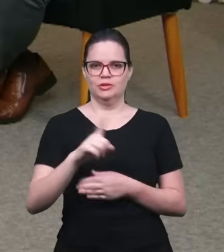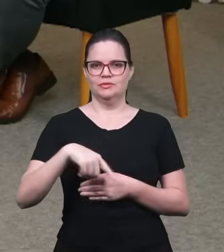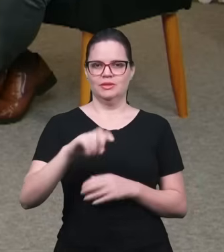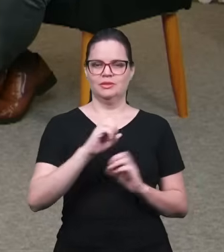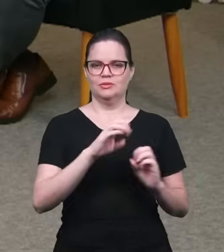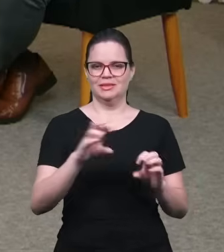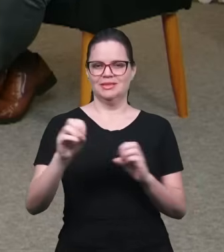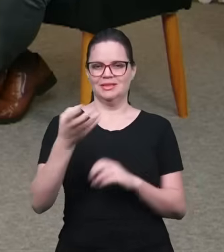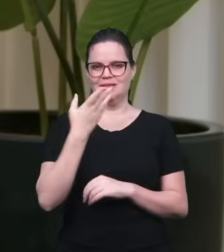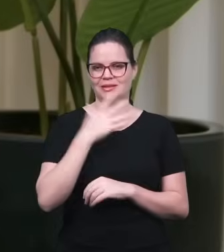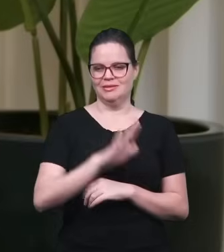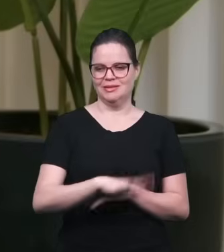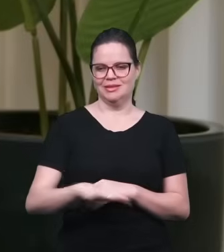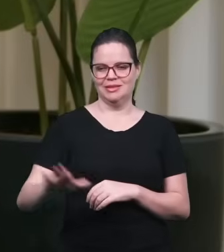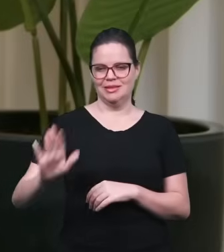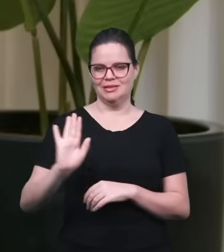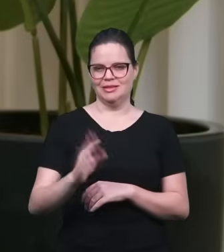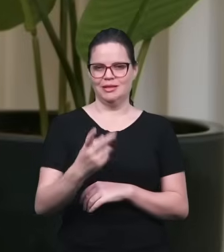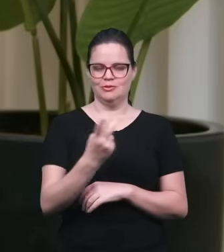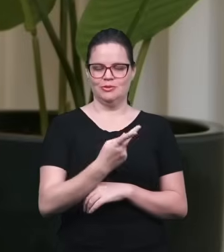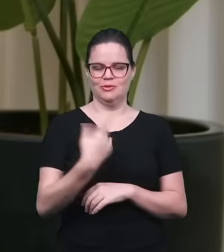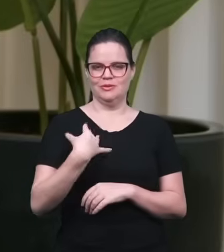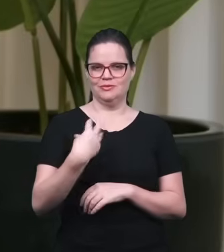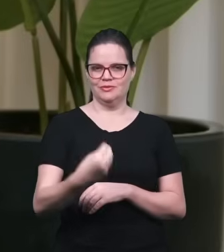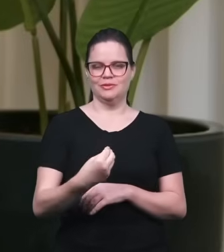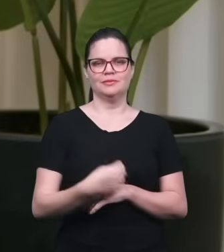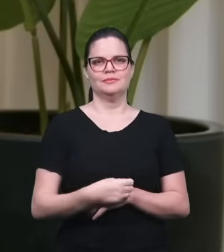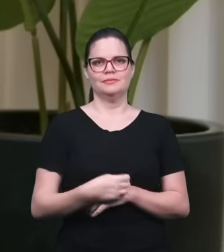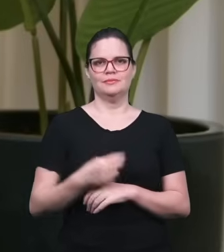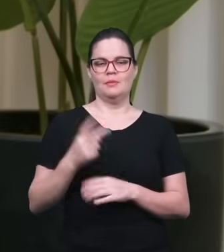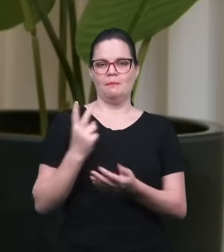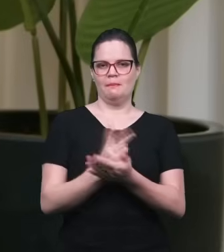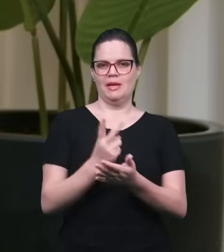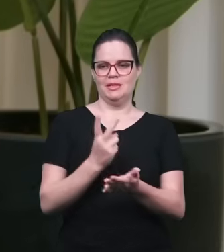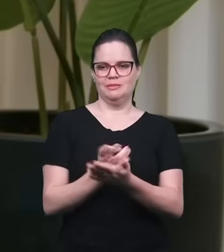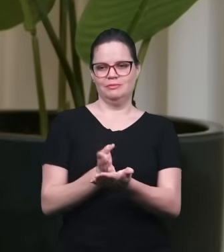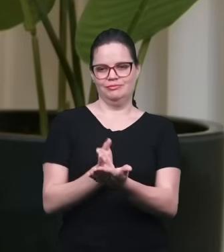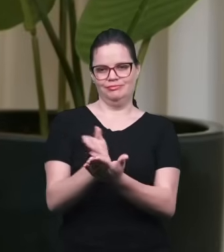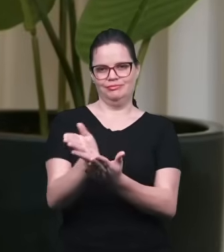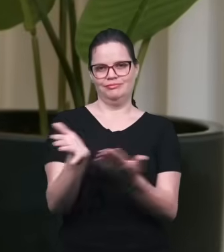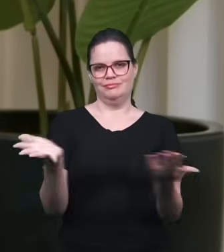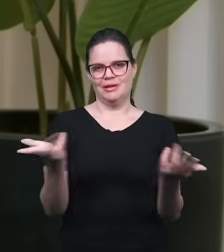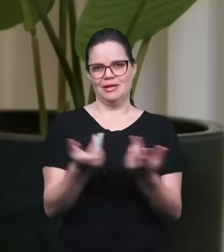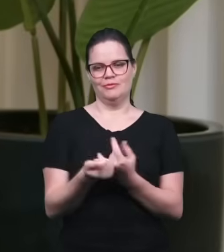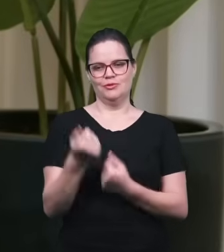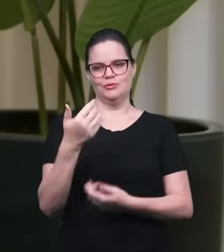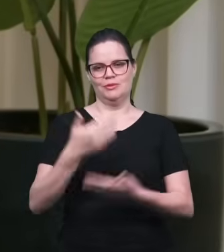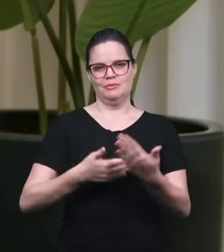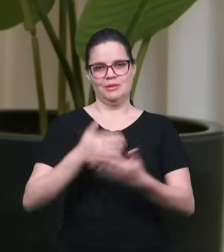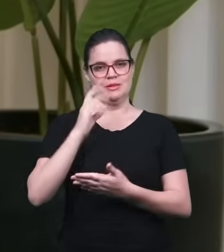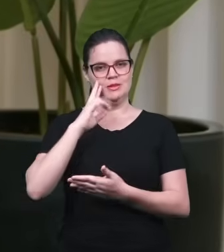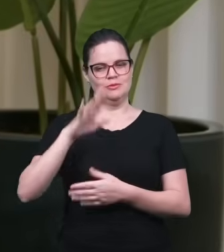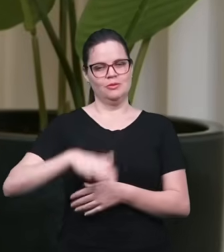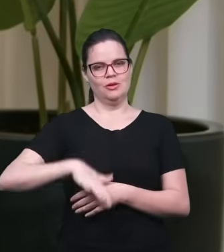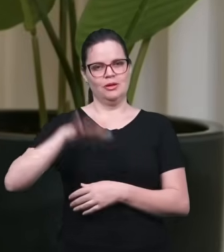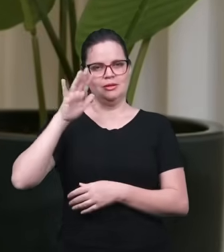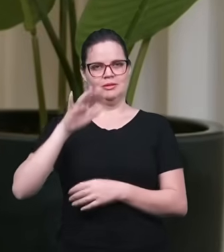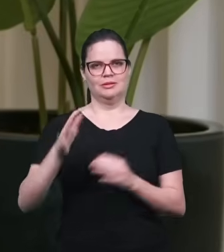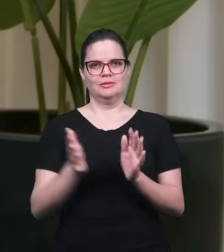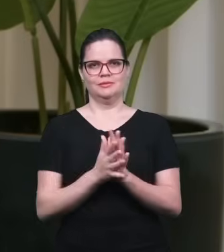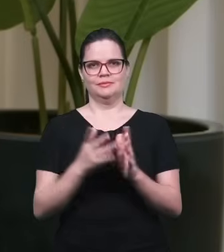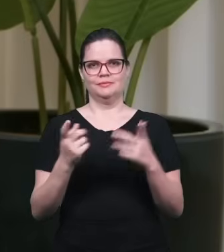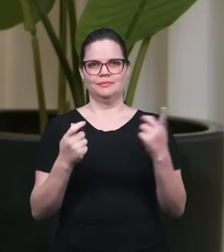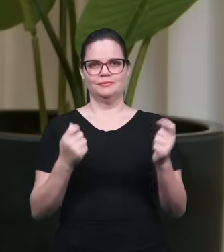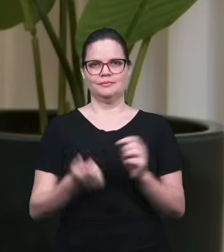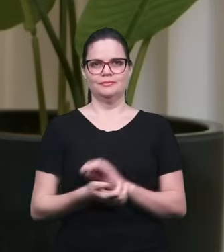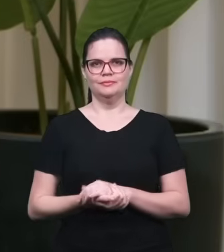desde pequenininhos também neste mesmo caminho maravilhoso que é crescer na presença do Senhor. Louvado seja o